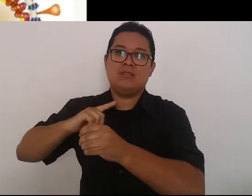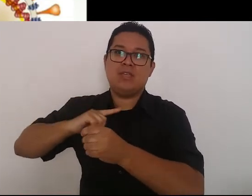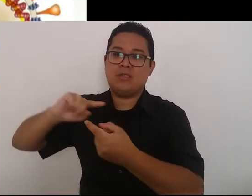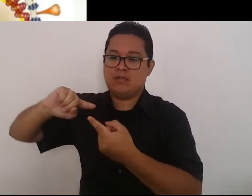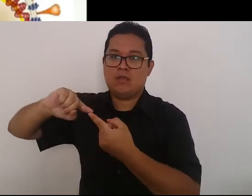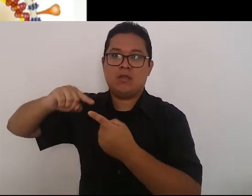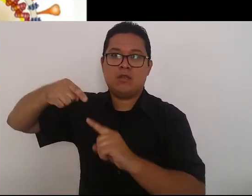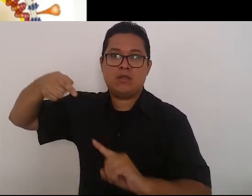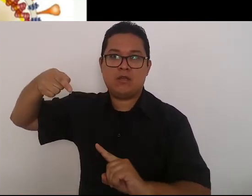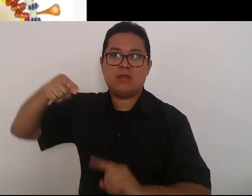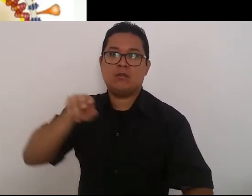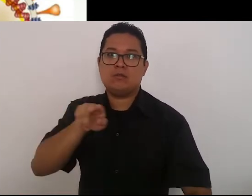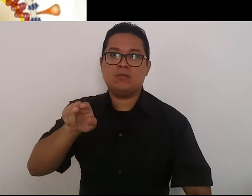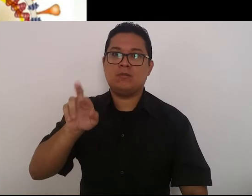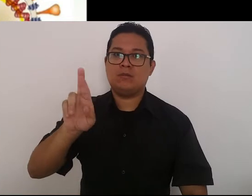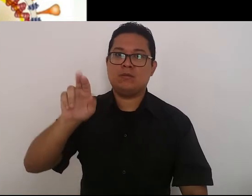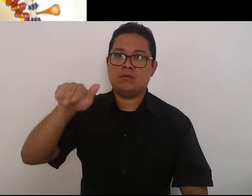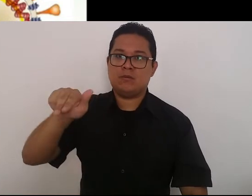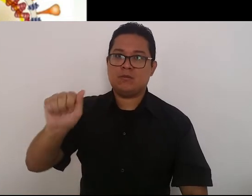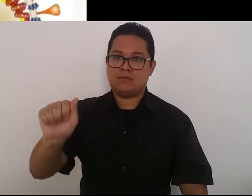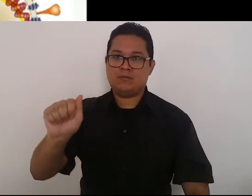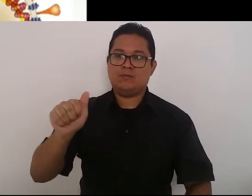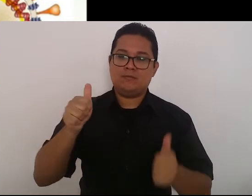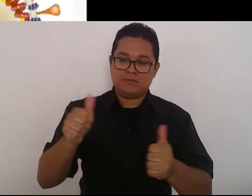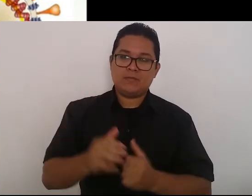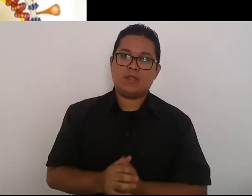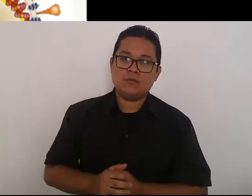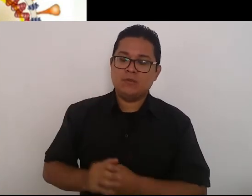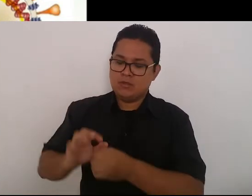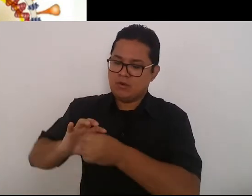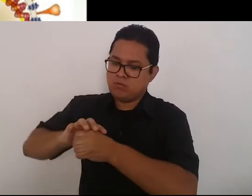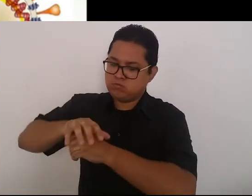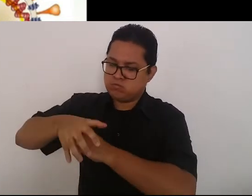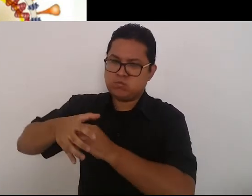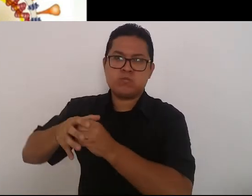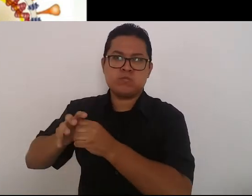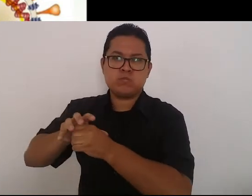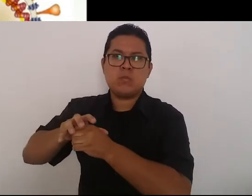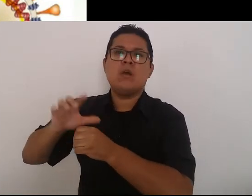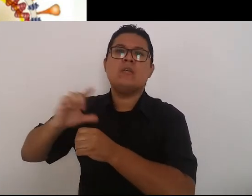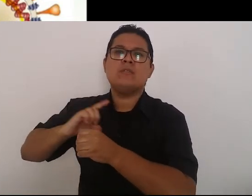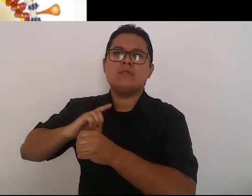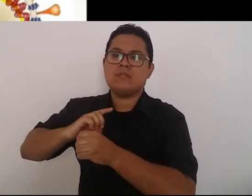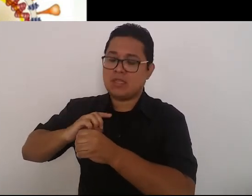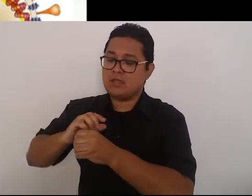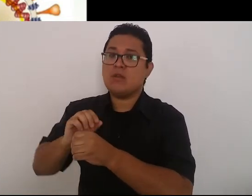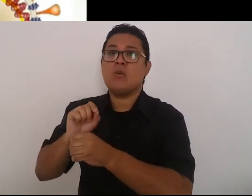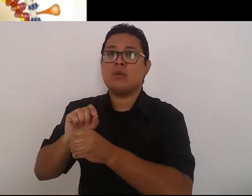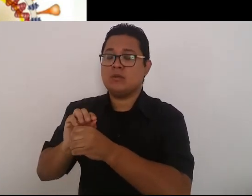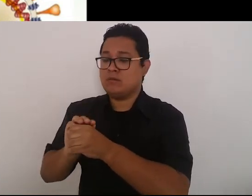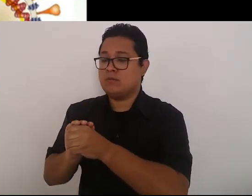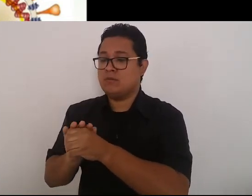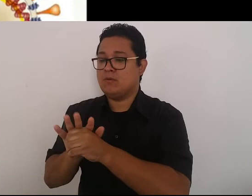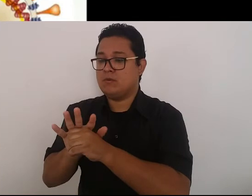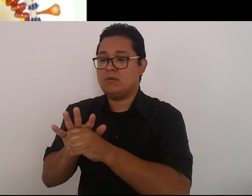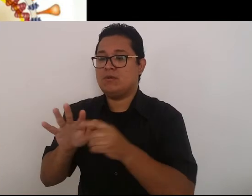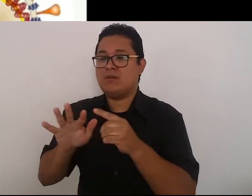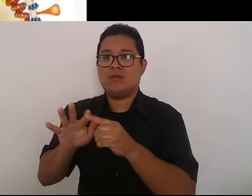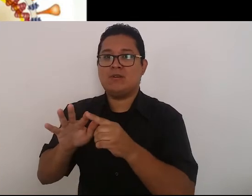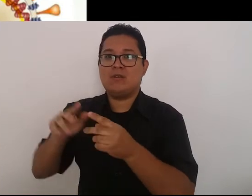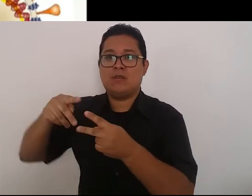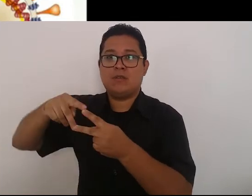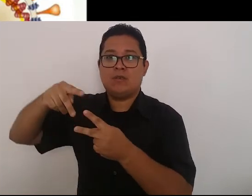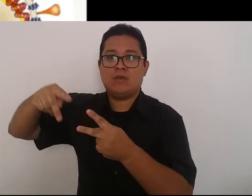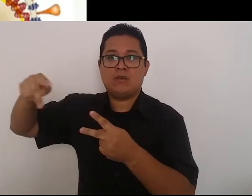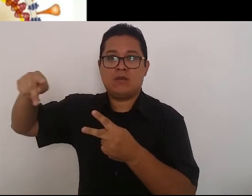vem de spike, que é espinho aqui em inglês. Então, olha só o coronavírus